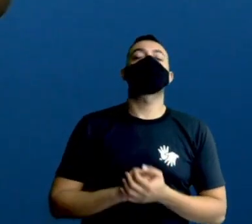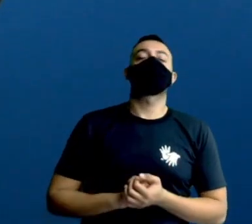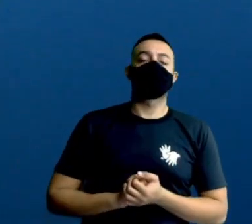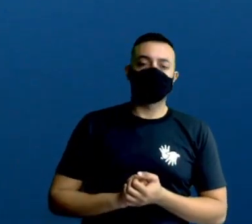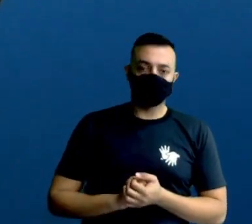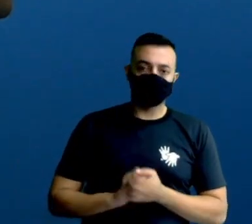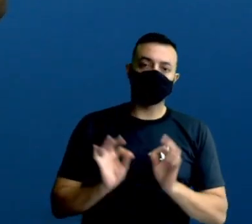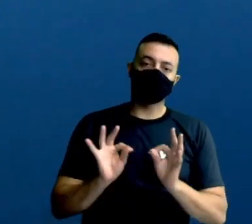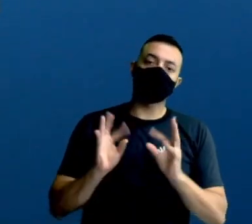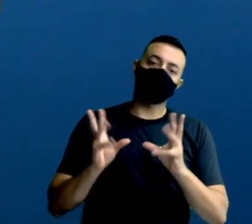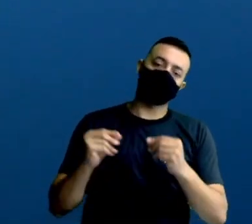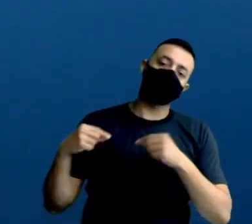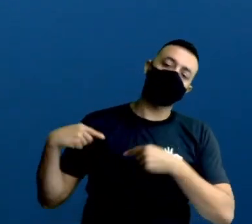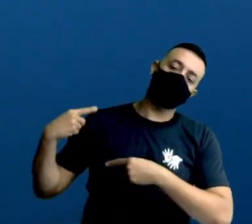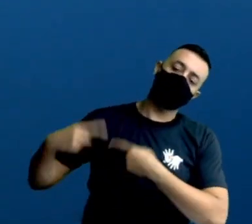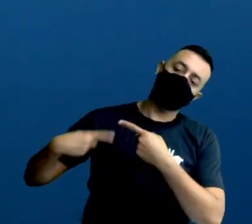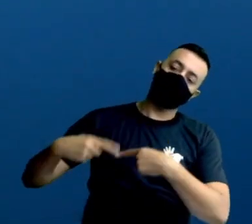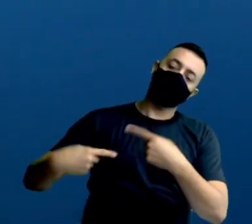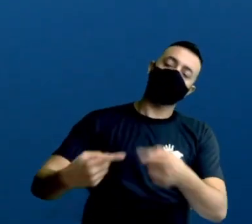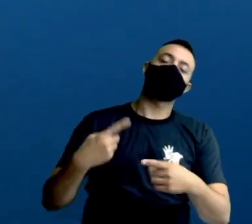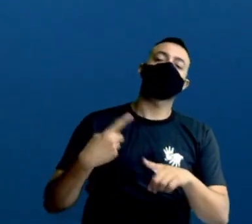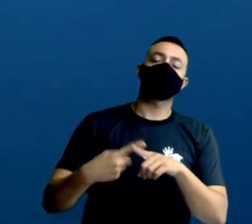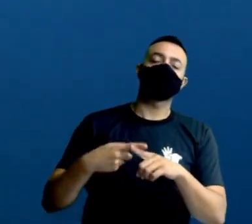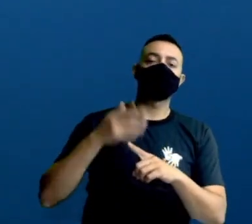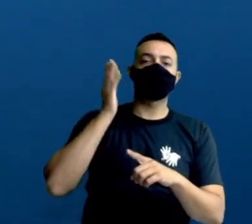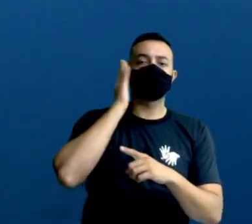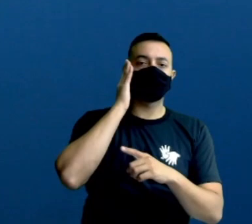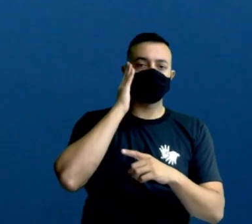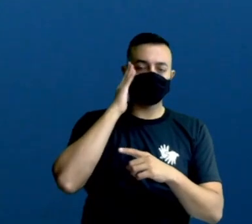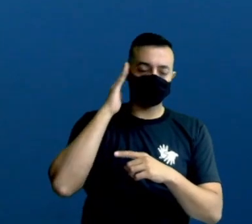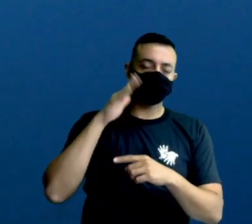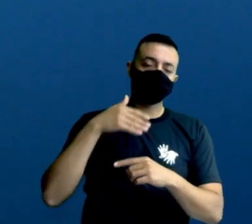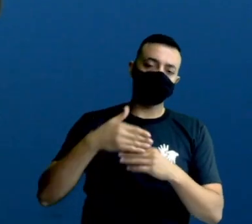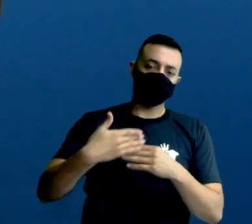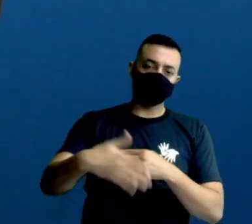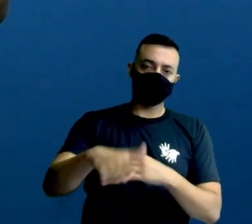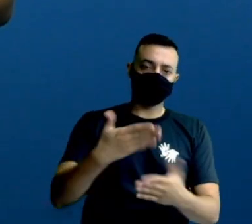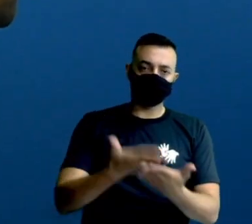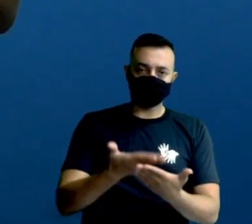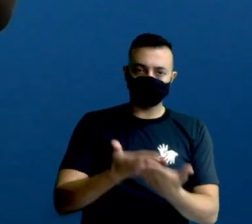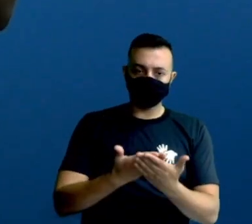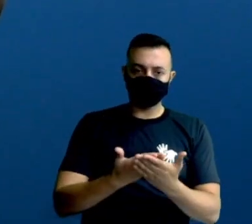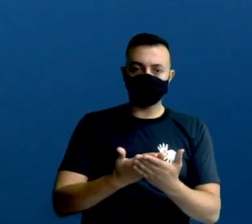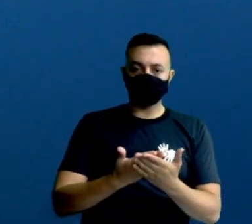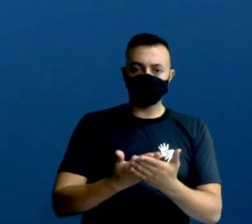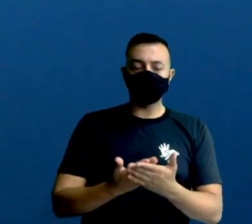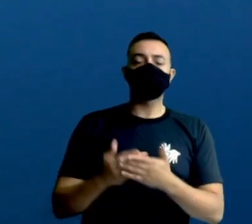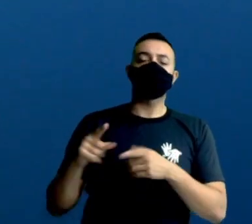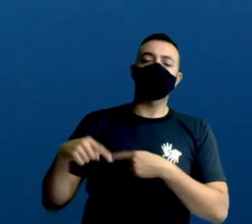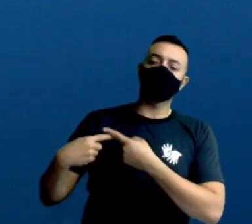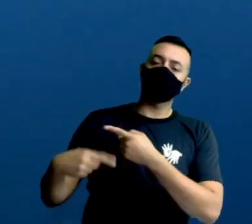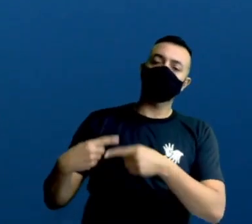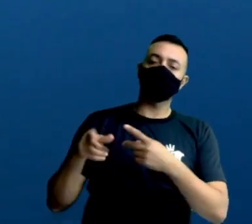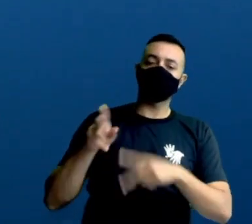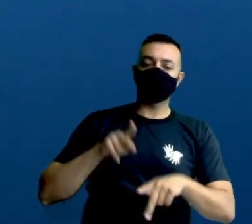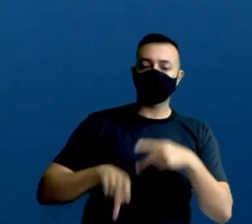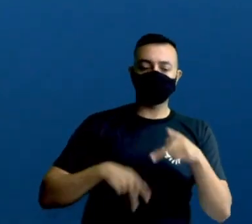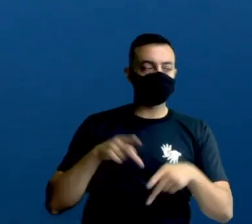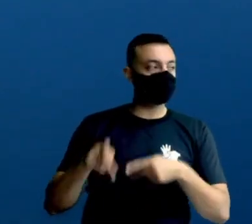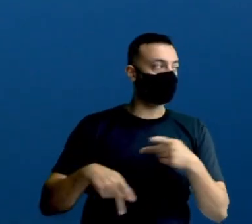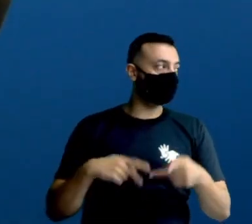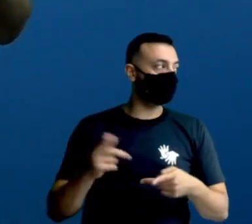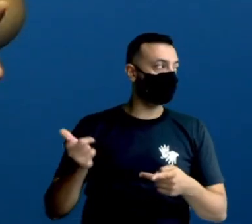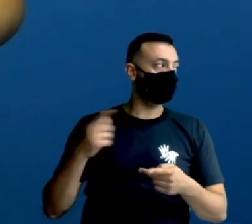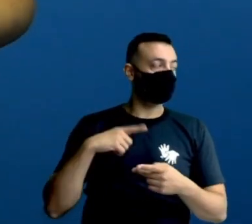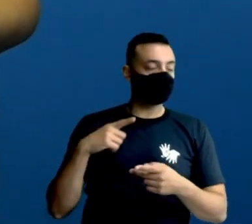a todos os descendentes, né, porque sabemos aí, vamos ver mais, estudar mais à frente, que os herdeiros desse povo,